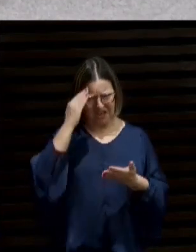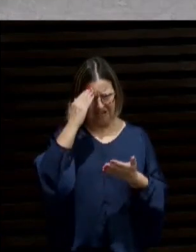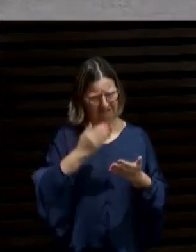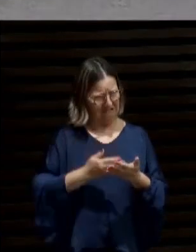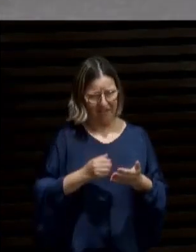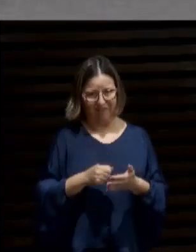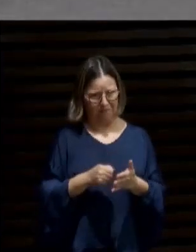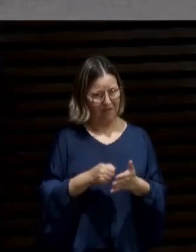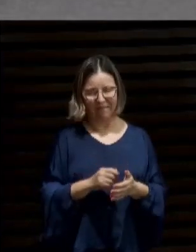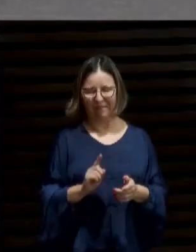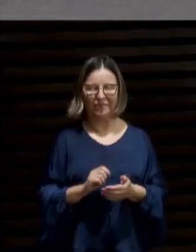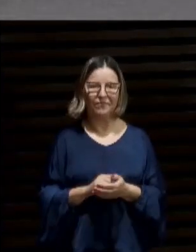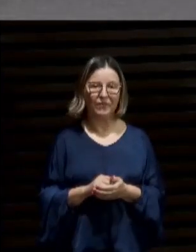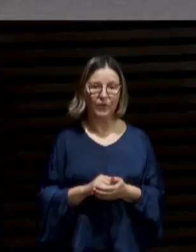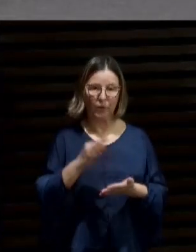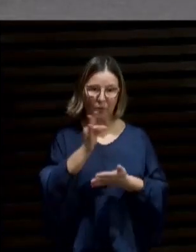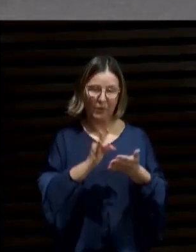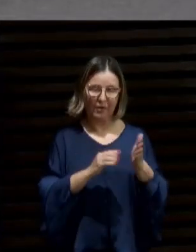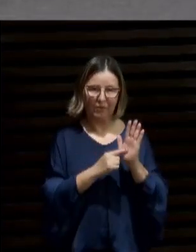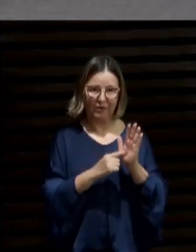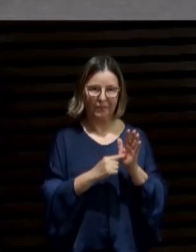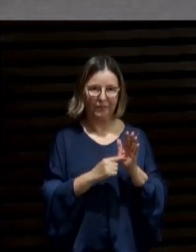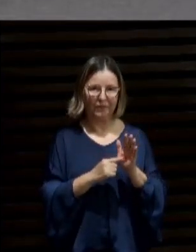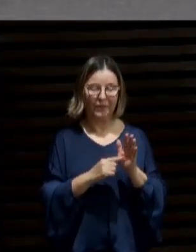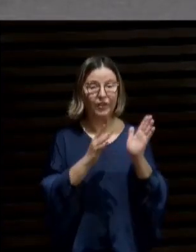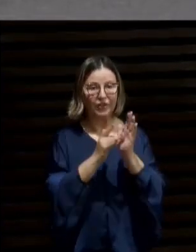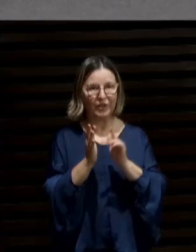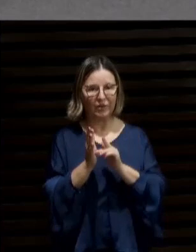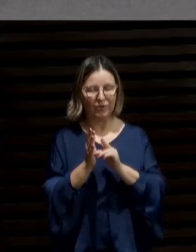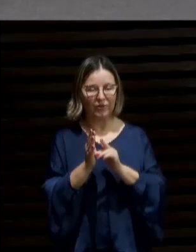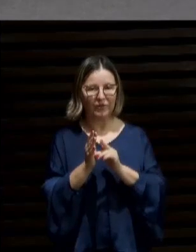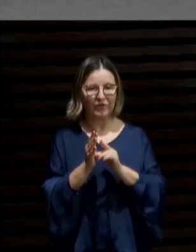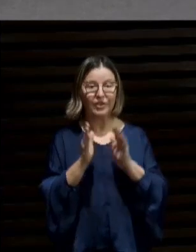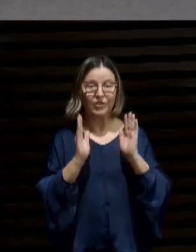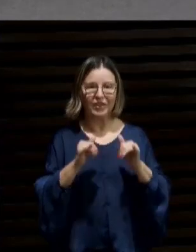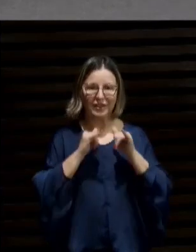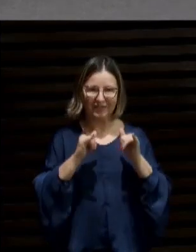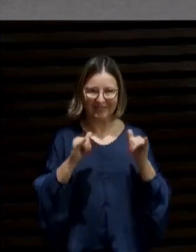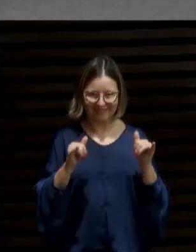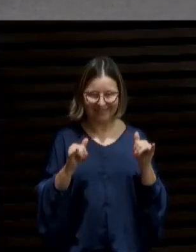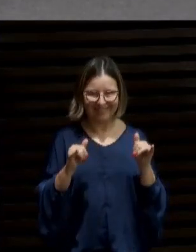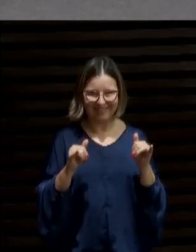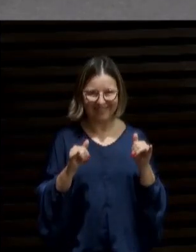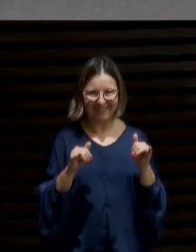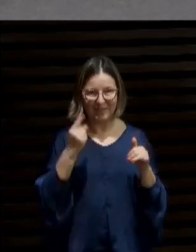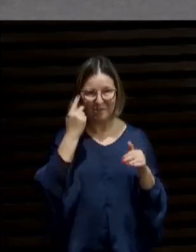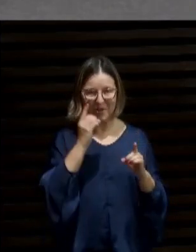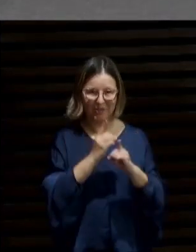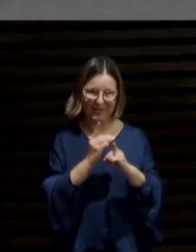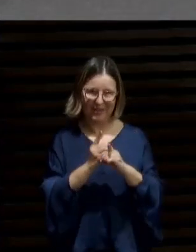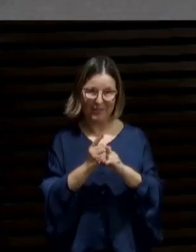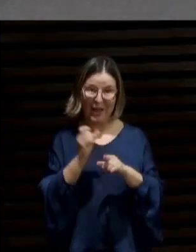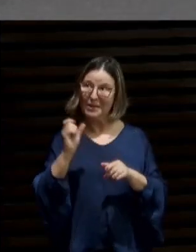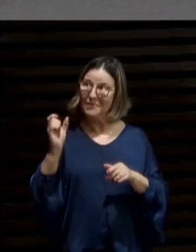Porque eu lhes tenho dado as palavras que me deste.